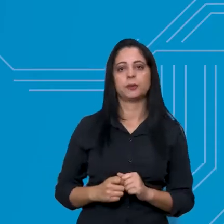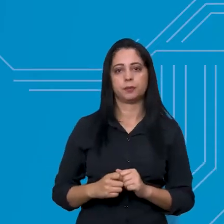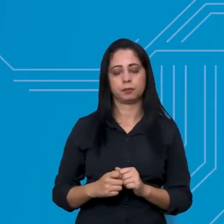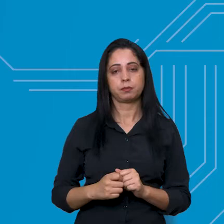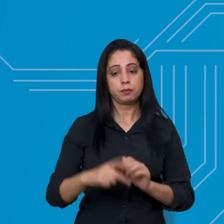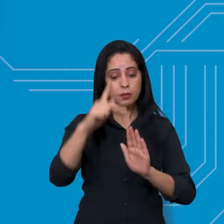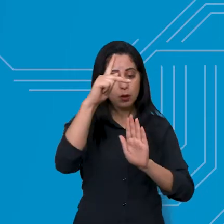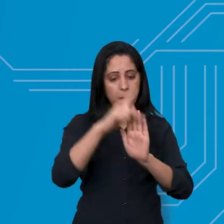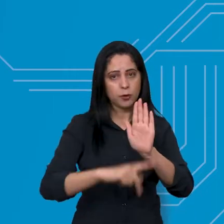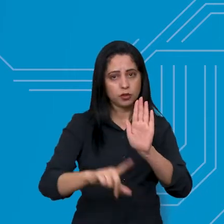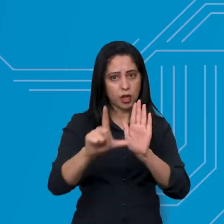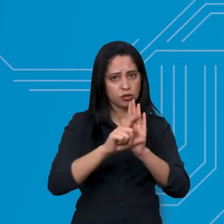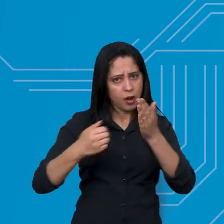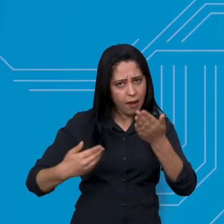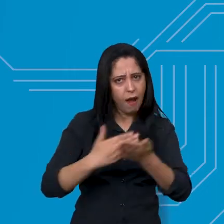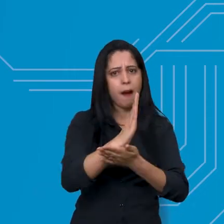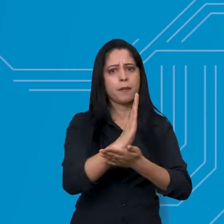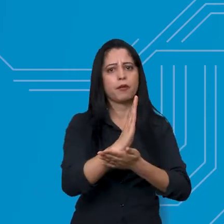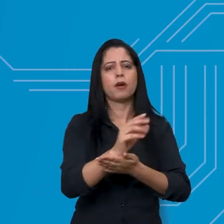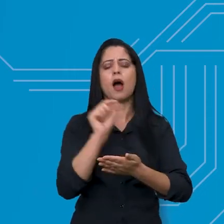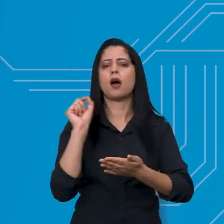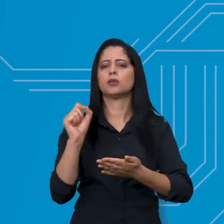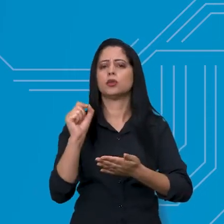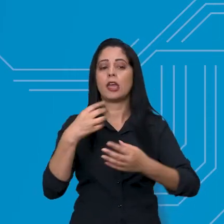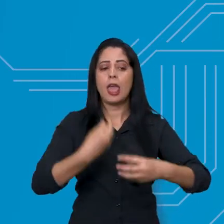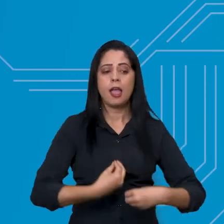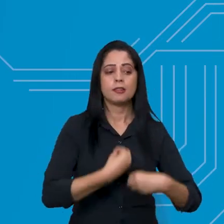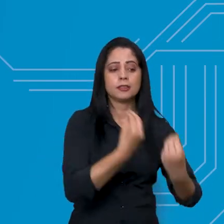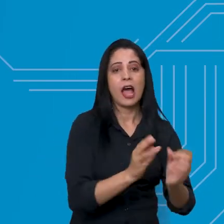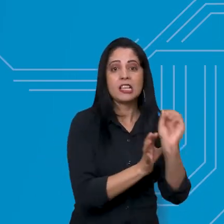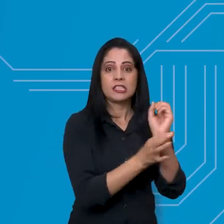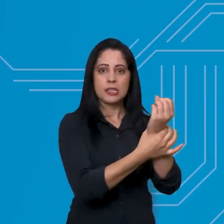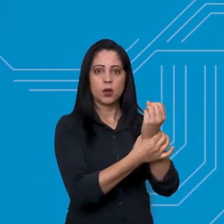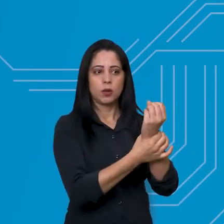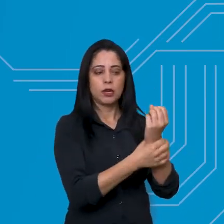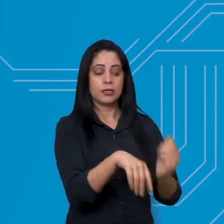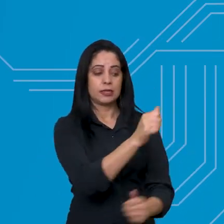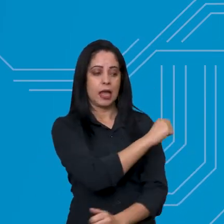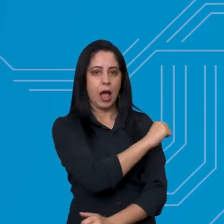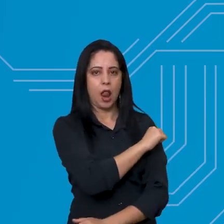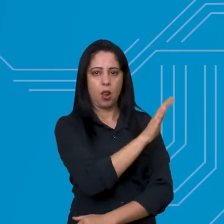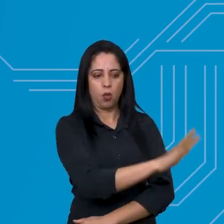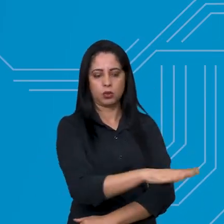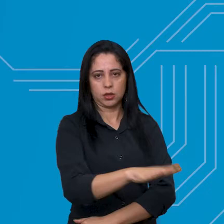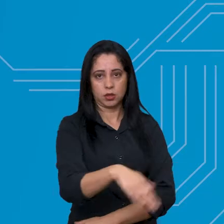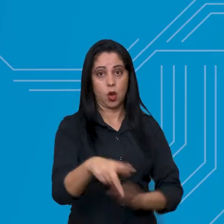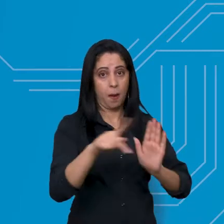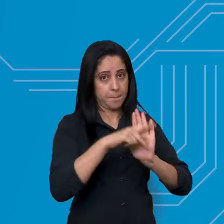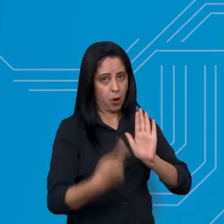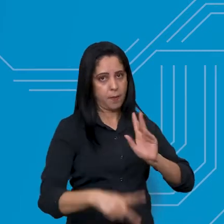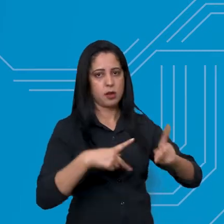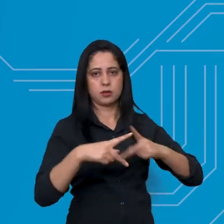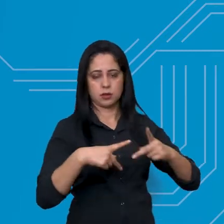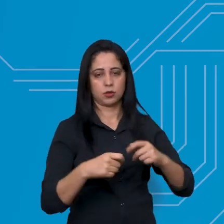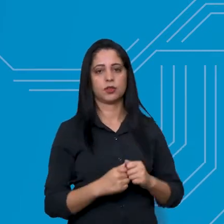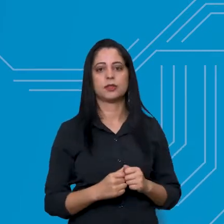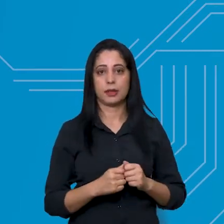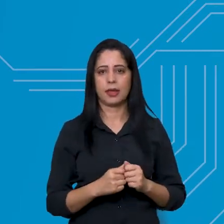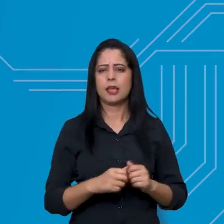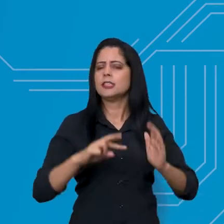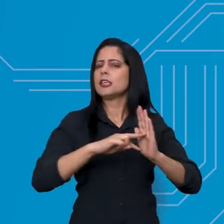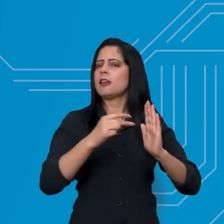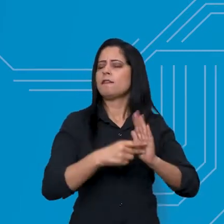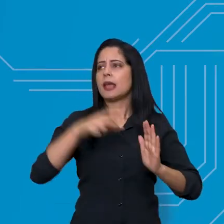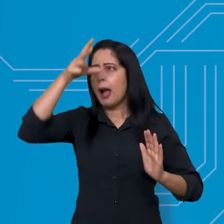Um projeto de lei aprovado aqui na Câmara busca garantir maior segurança aos alunos das escolas municipais aqui de São José. A